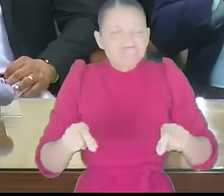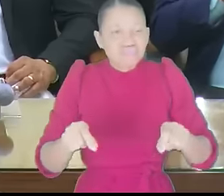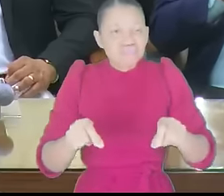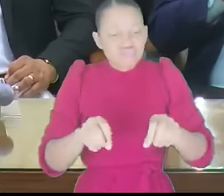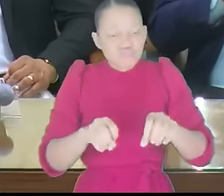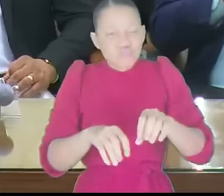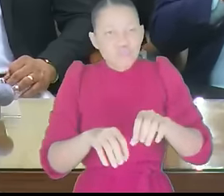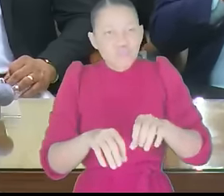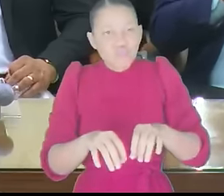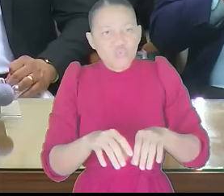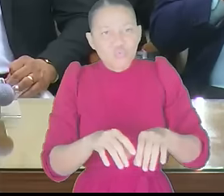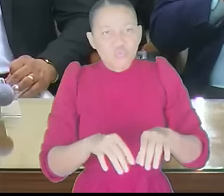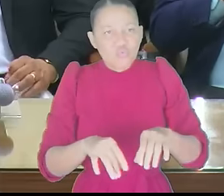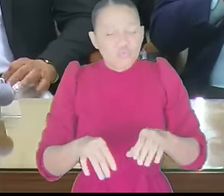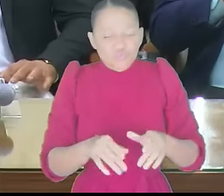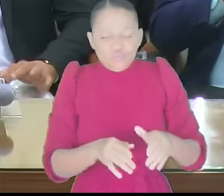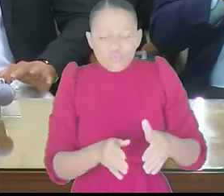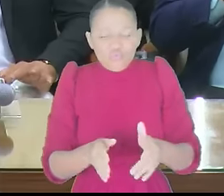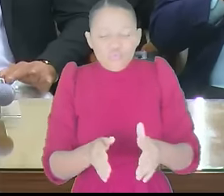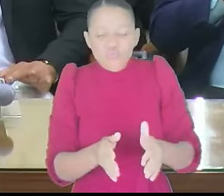elas viram regatos, pequenos riachozinhos,